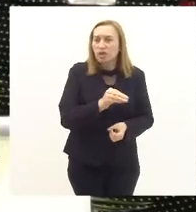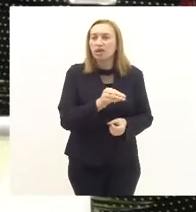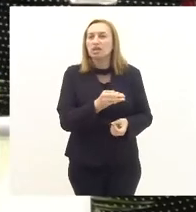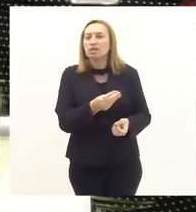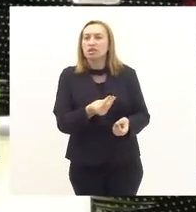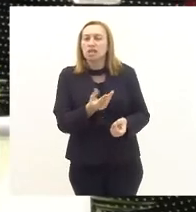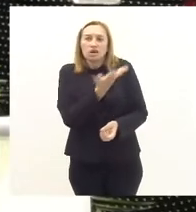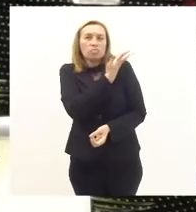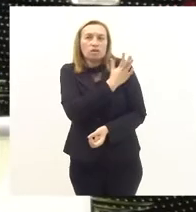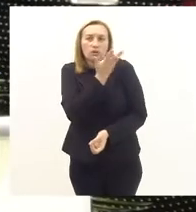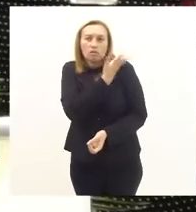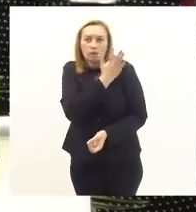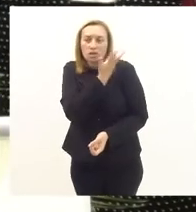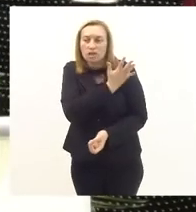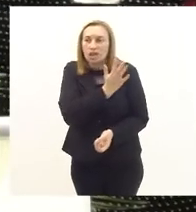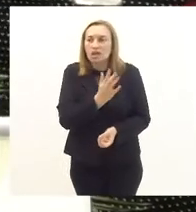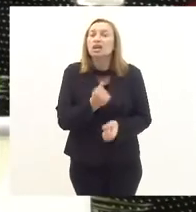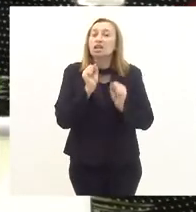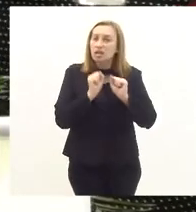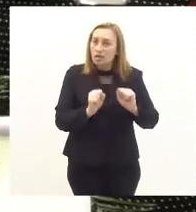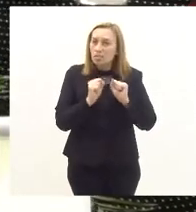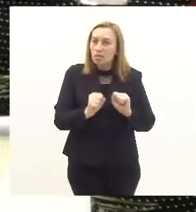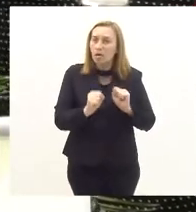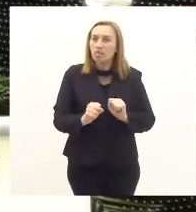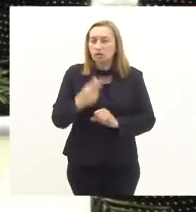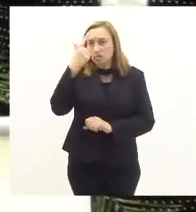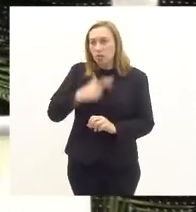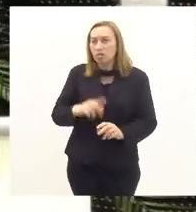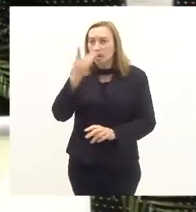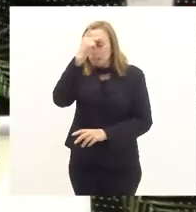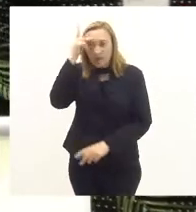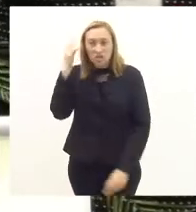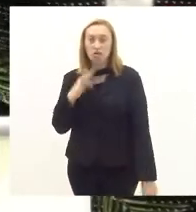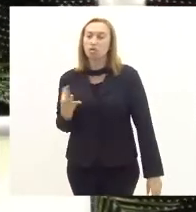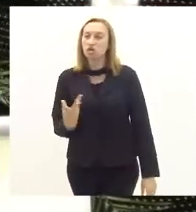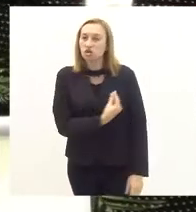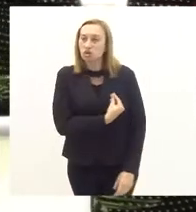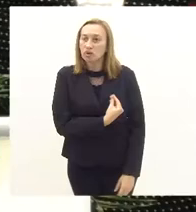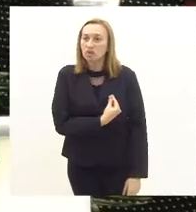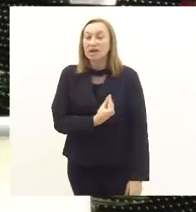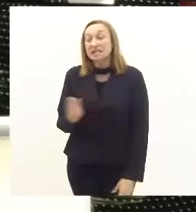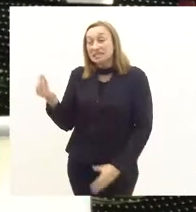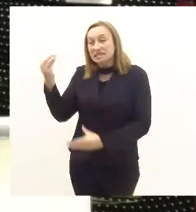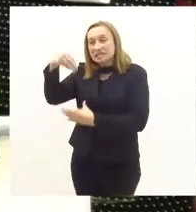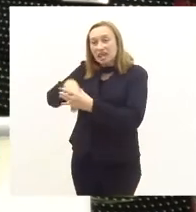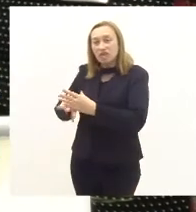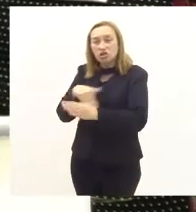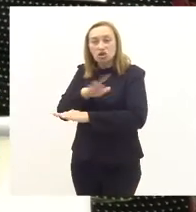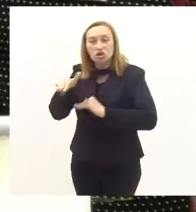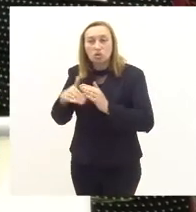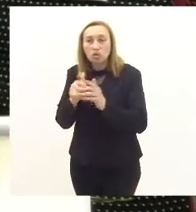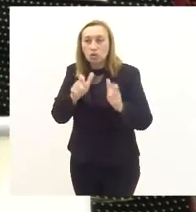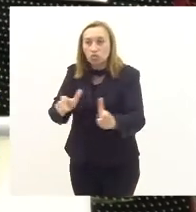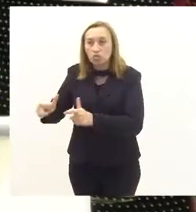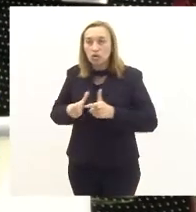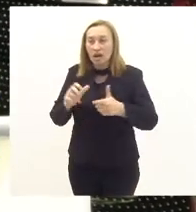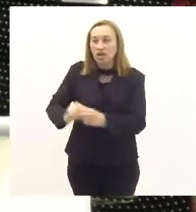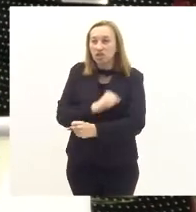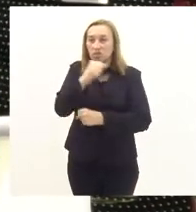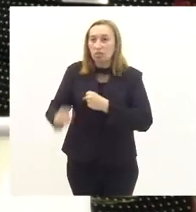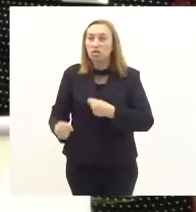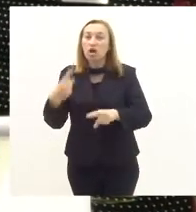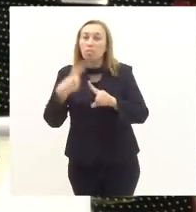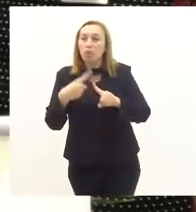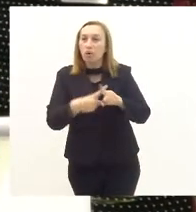de preconceito, e que a gente possa, enquanto pessoas trans, estarmos dentro de todos os espaços de poder,